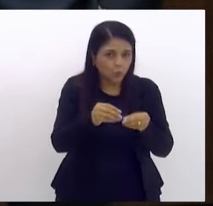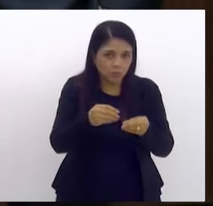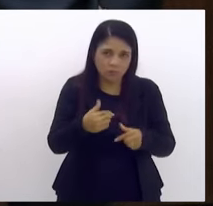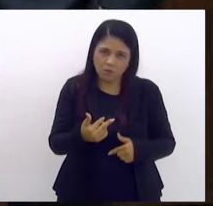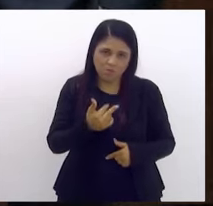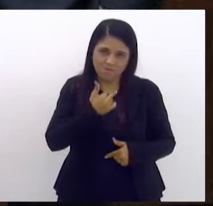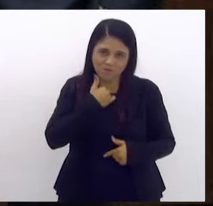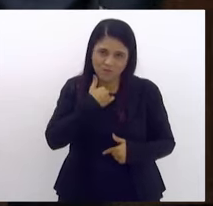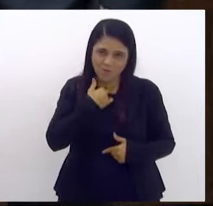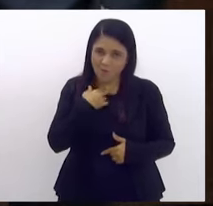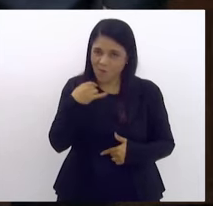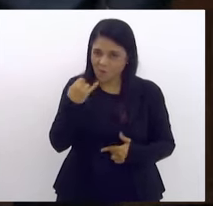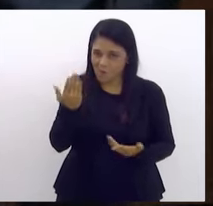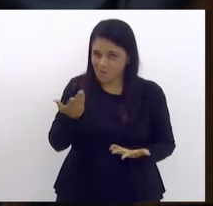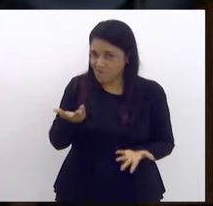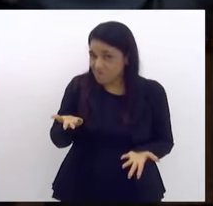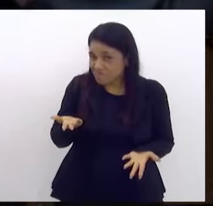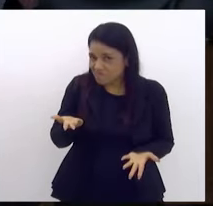né?